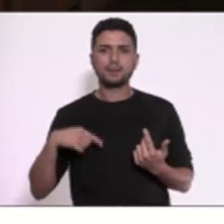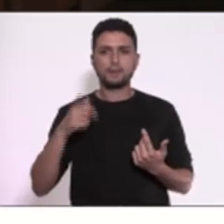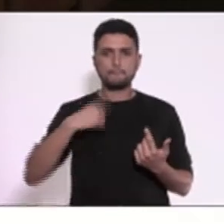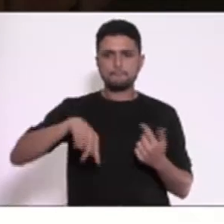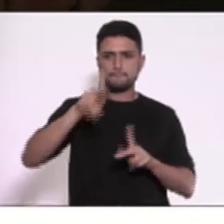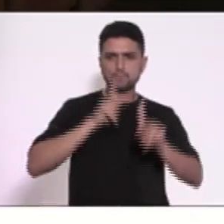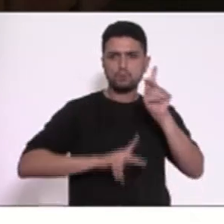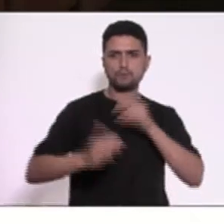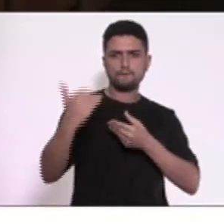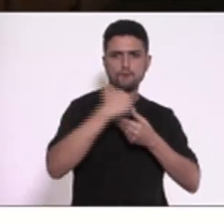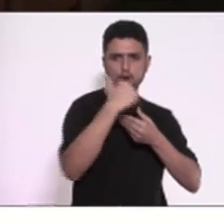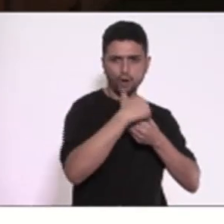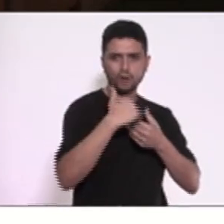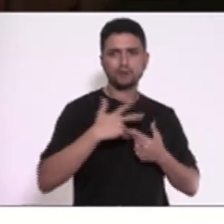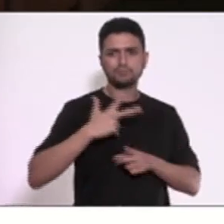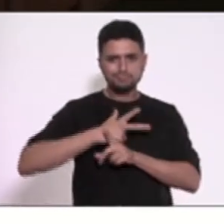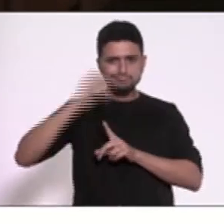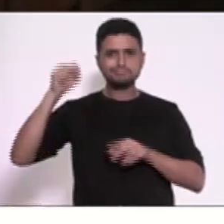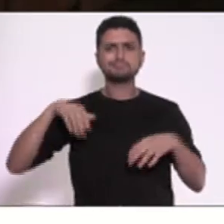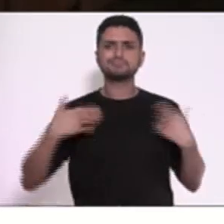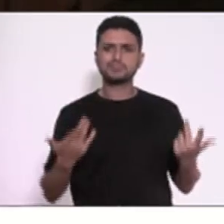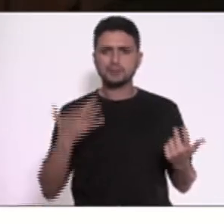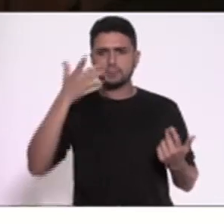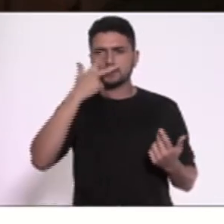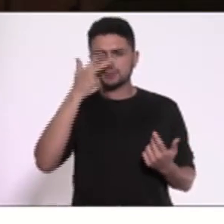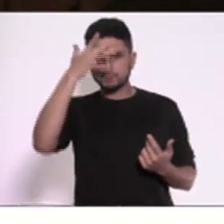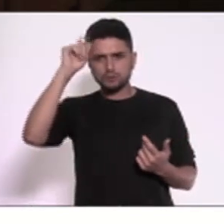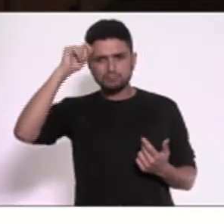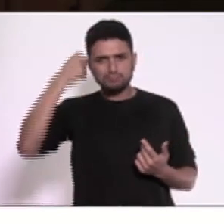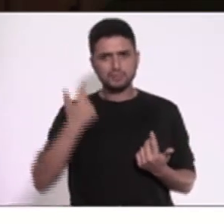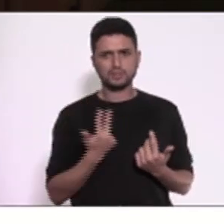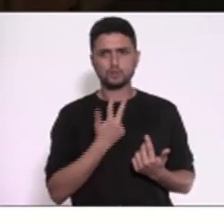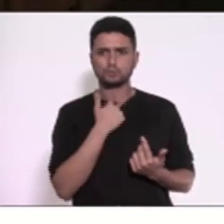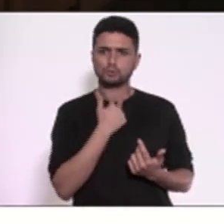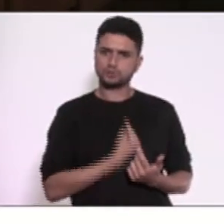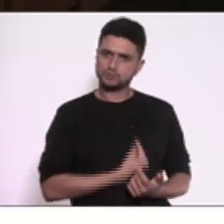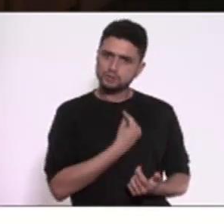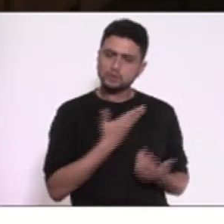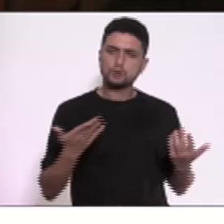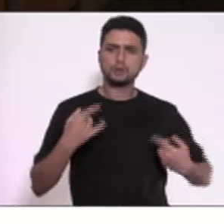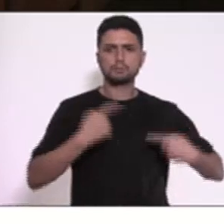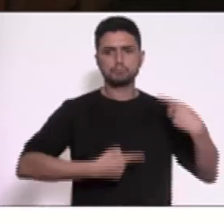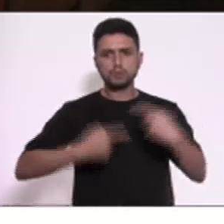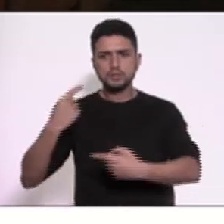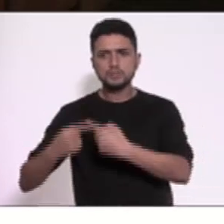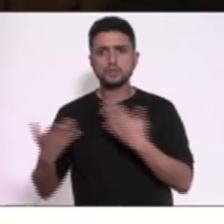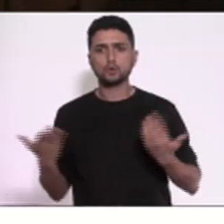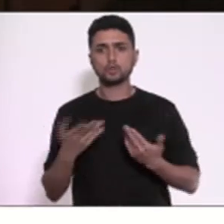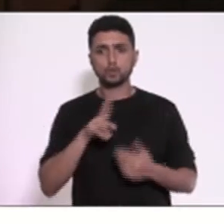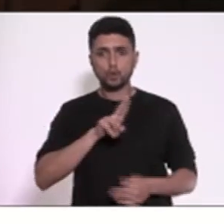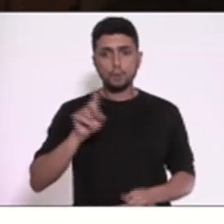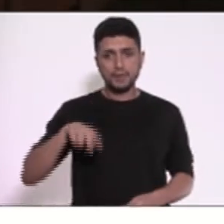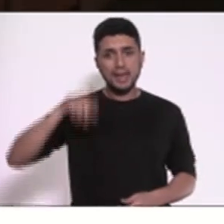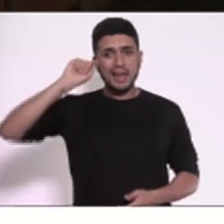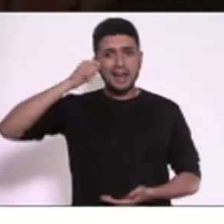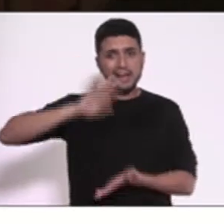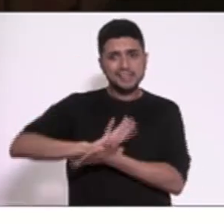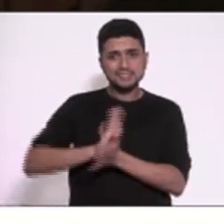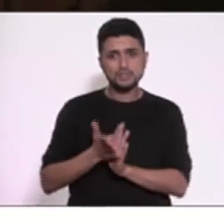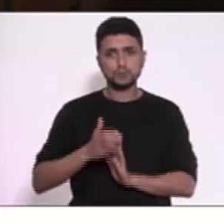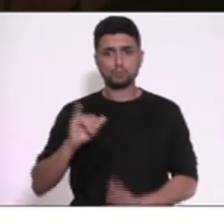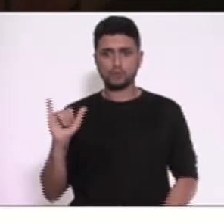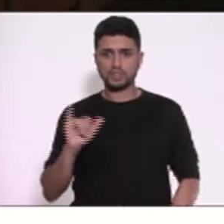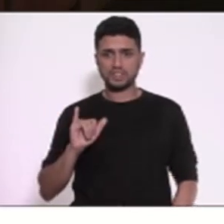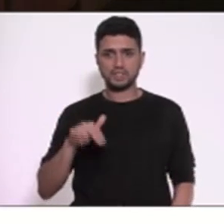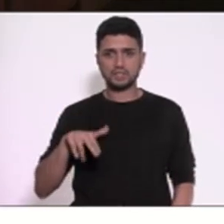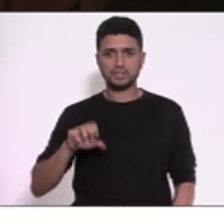desse conjunto de políticas que foram adotadas pelo Estado, hoje se debate como racismo institucional. E o Brasil ele se